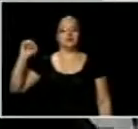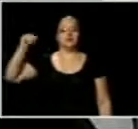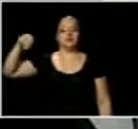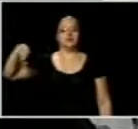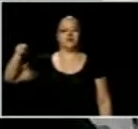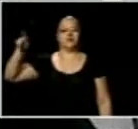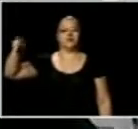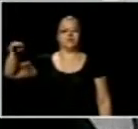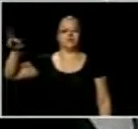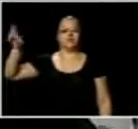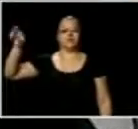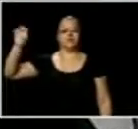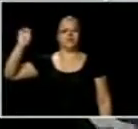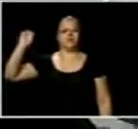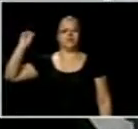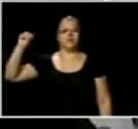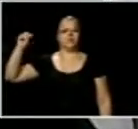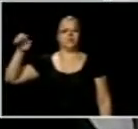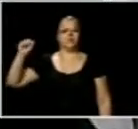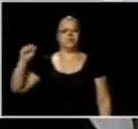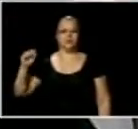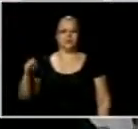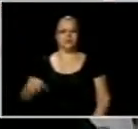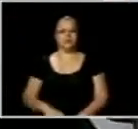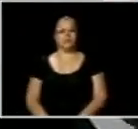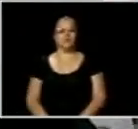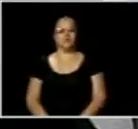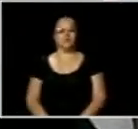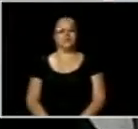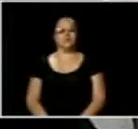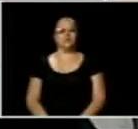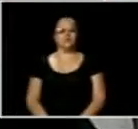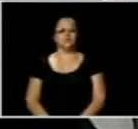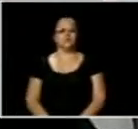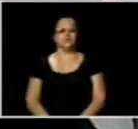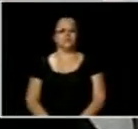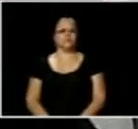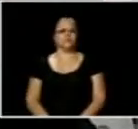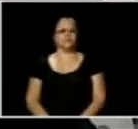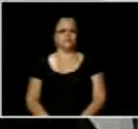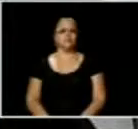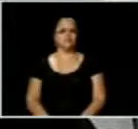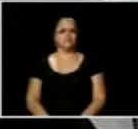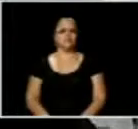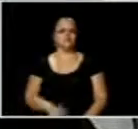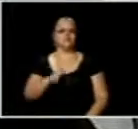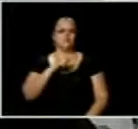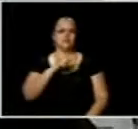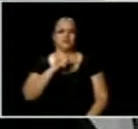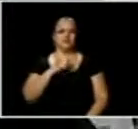ter essa ligação, essa proximidade. Eu acho que vários artistas plásticos nós temos aqui na cidade.